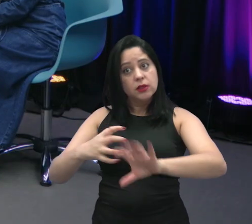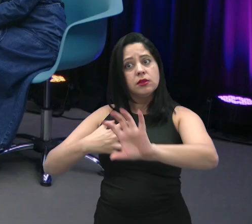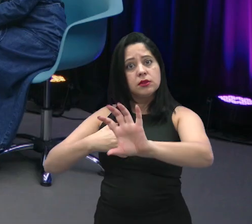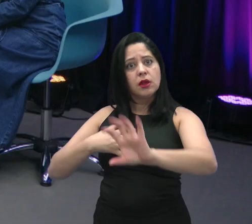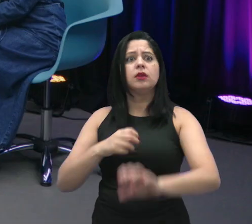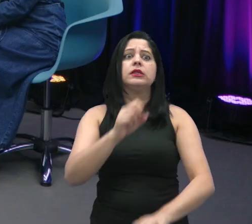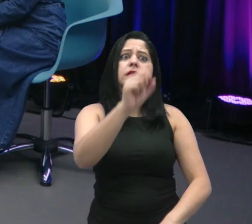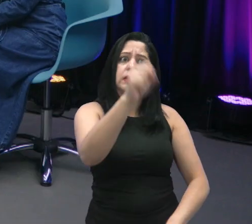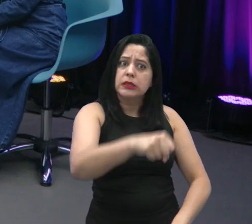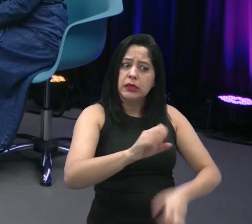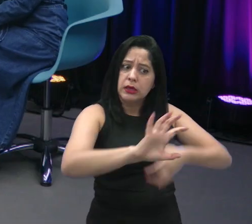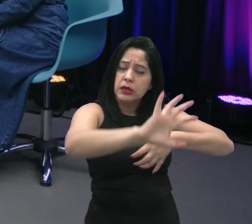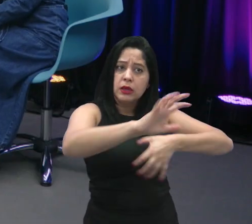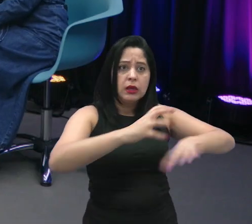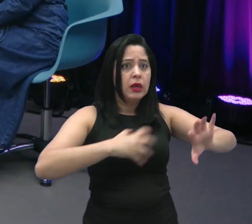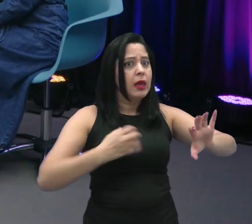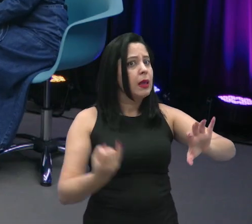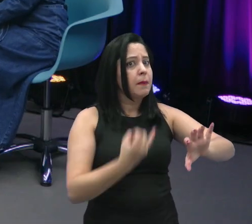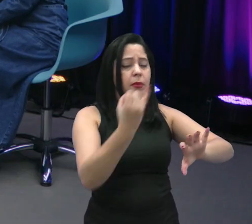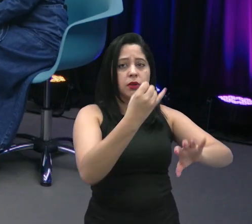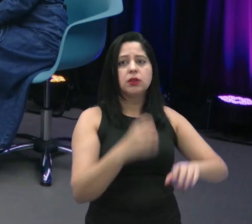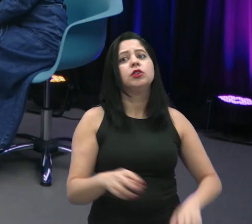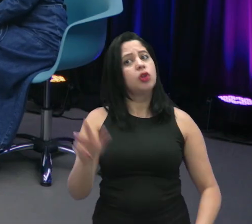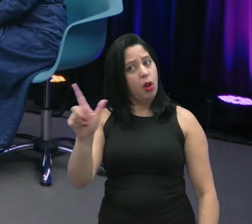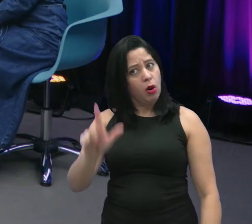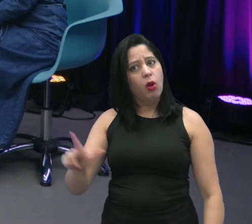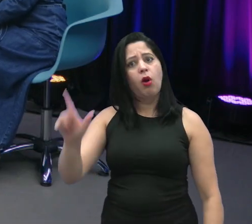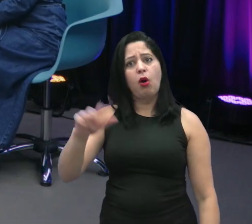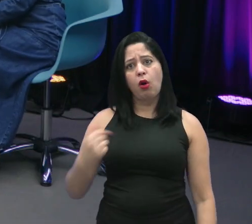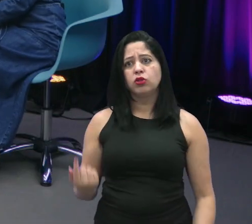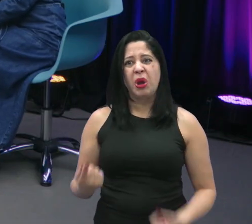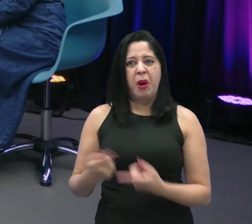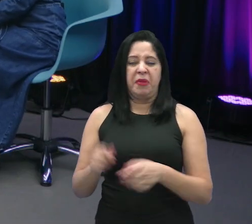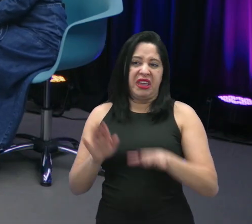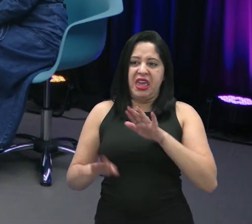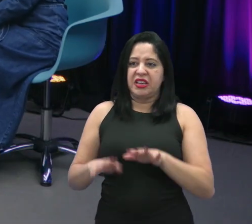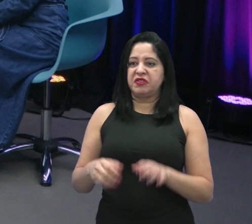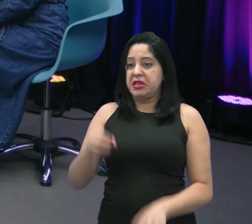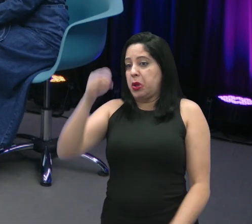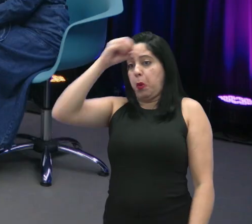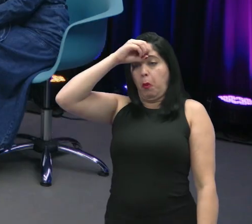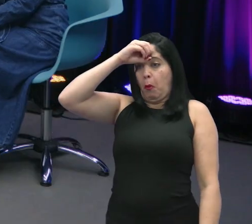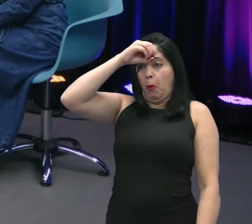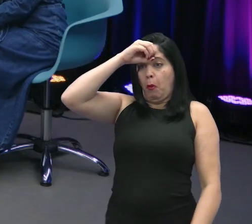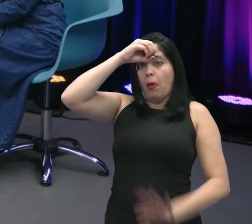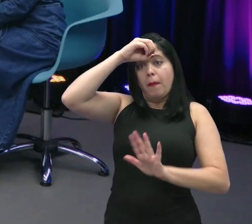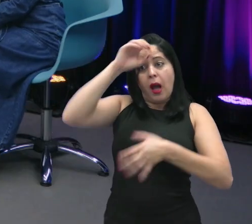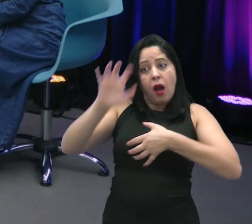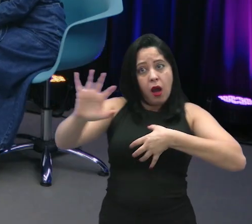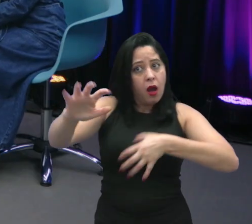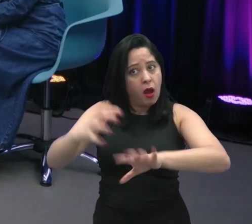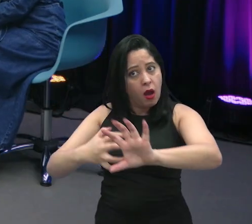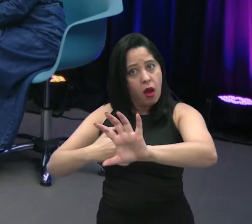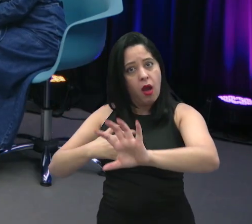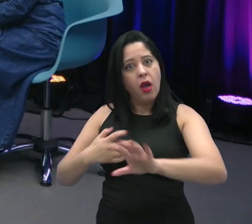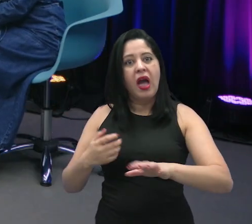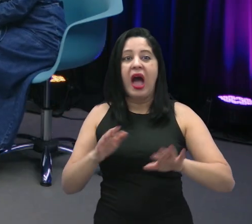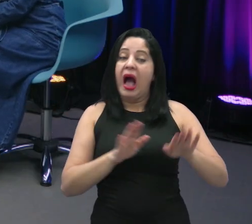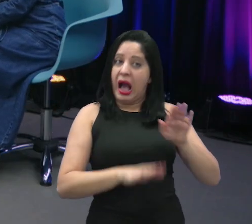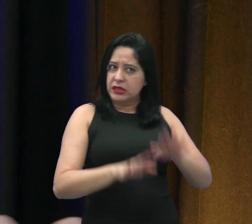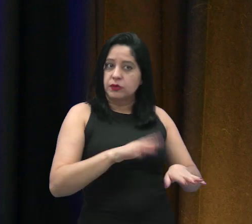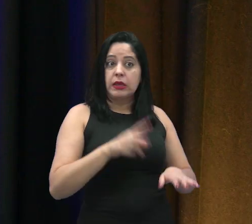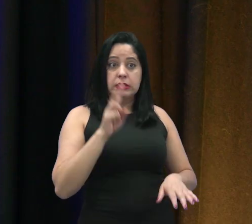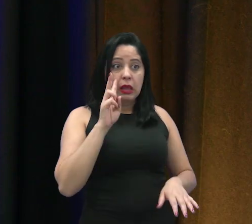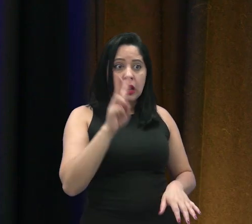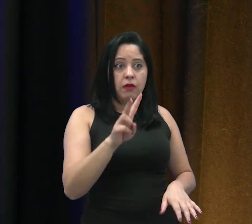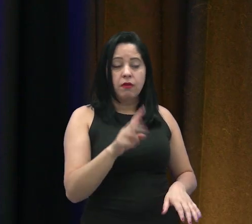empatia. Sim, fundamental. Né? Porque ele não vive aquela realidade, então ele não tem noção dos conflitos que a pessoa vive. E às vezes ele vê uma situação